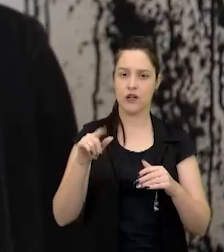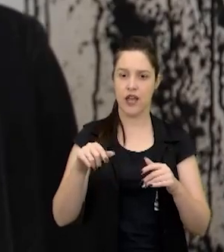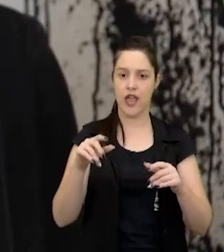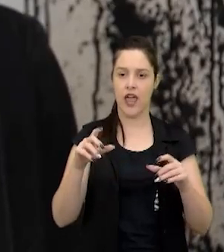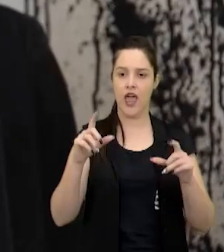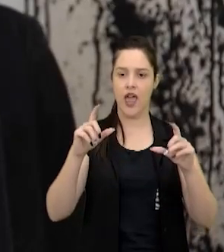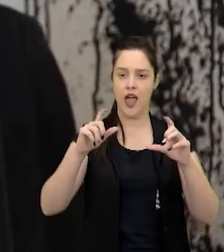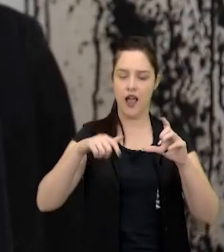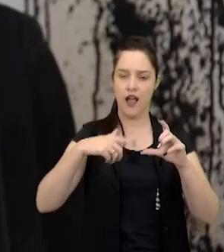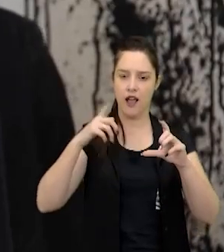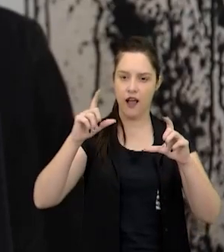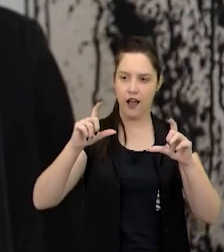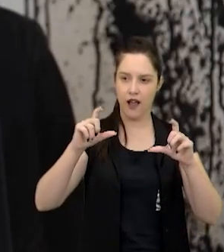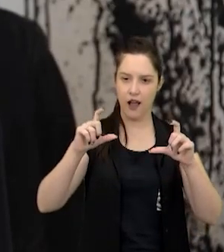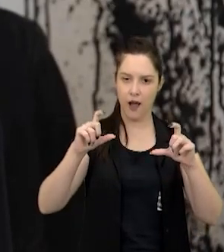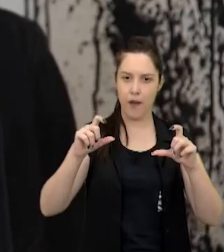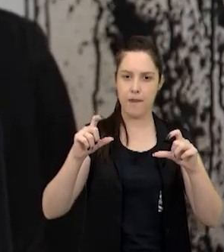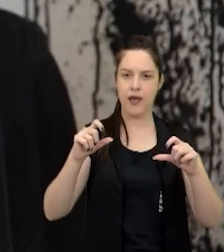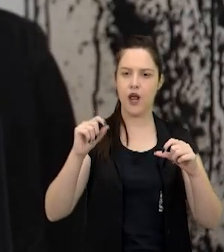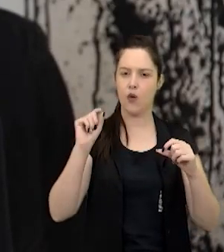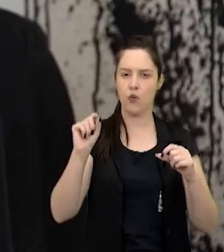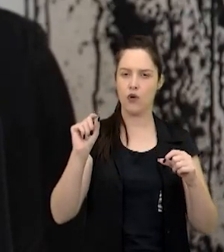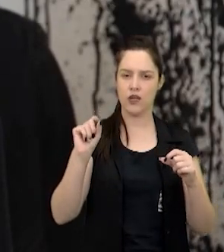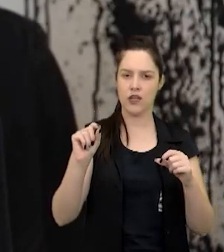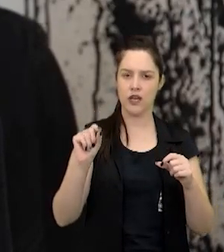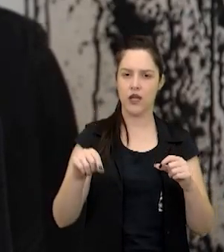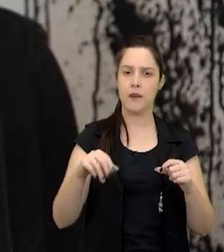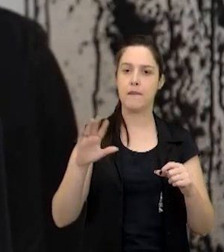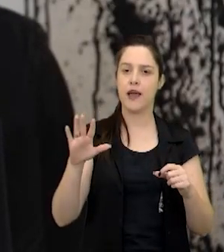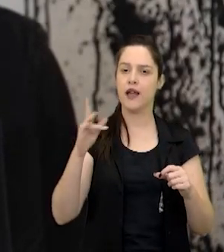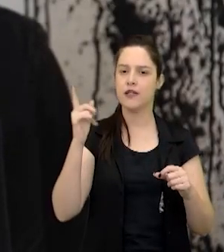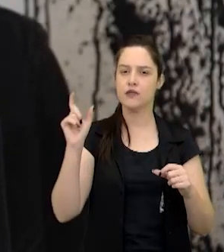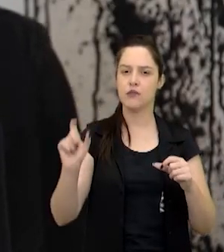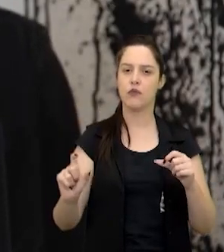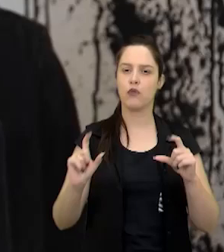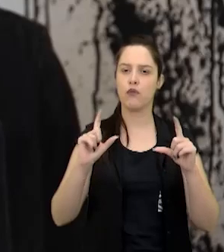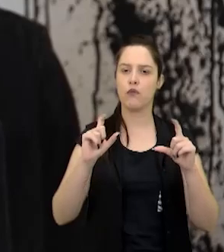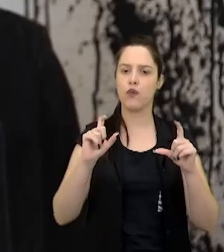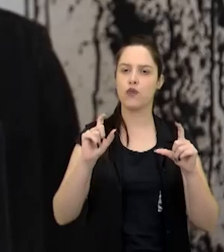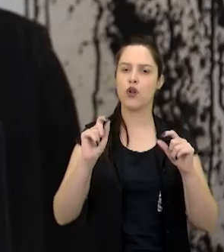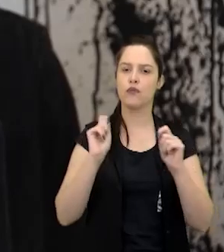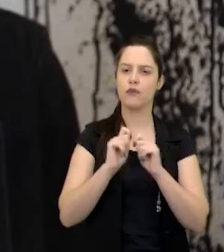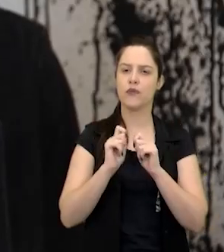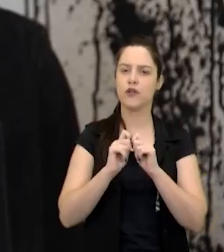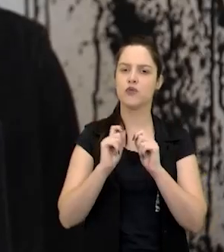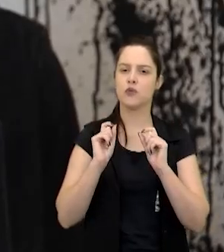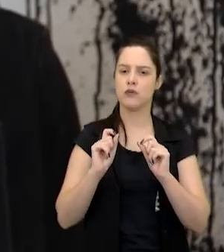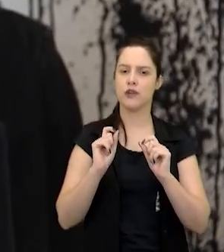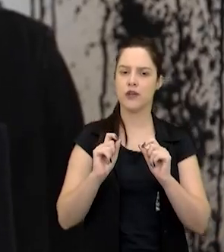que um pintor faz em dias, um fotógrafo passou a fazer em segundos.